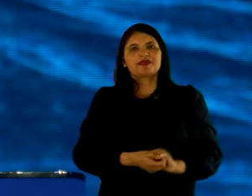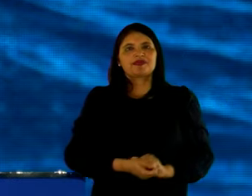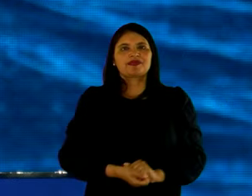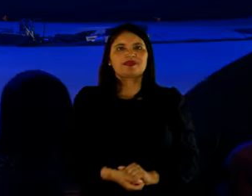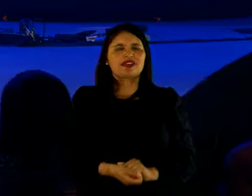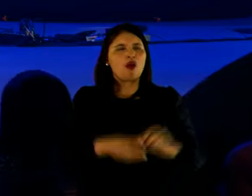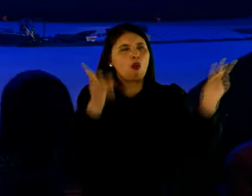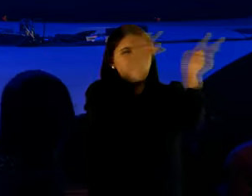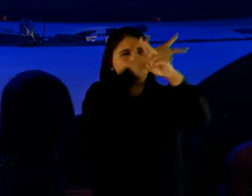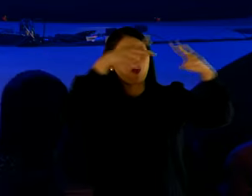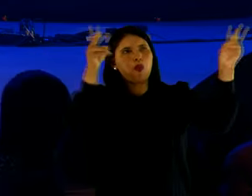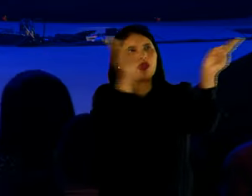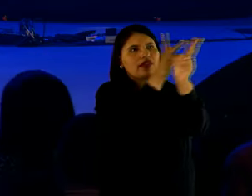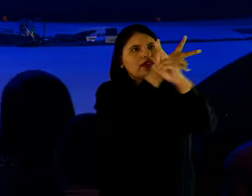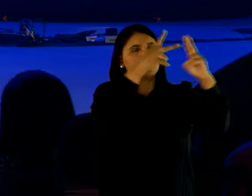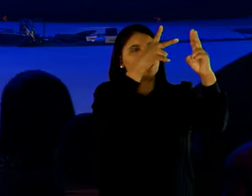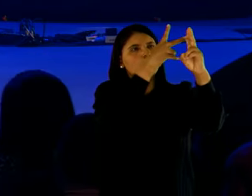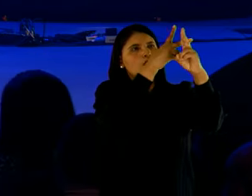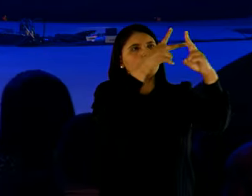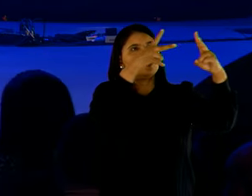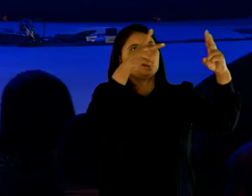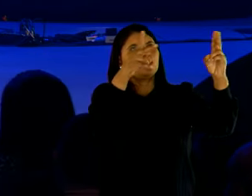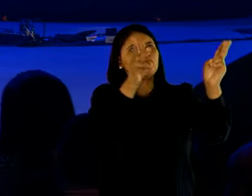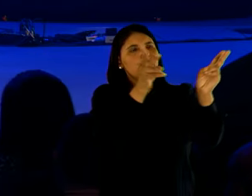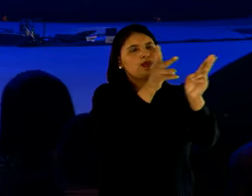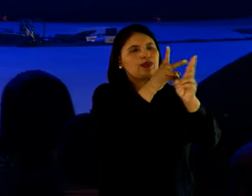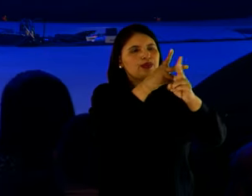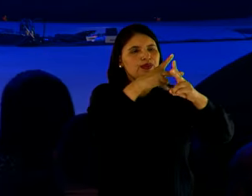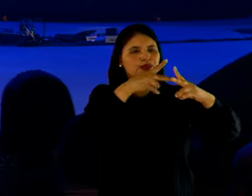Jogaram o Jonas lá dentro. Tibum.